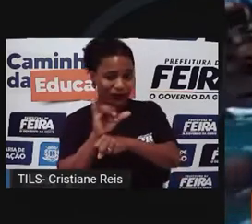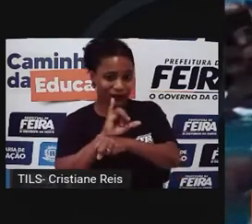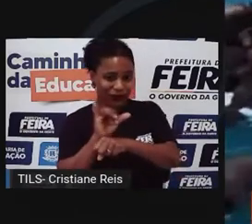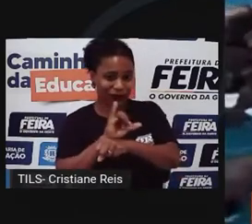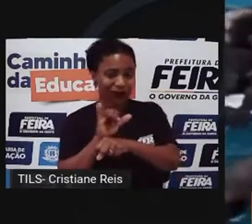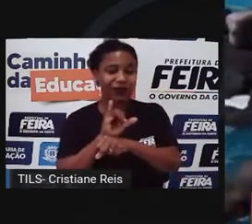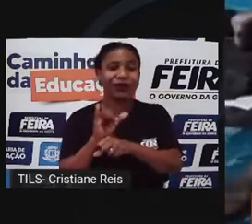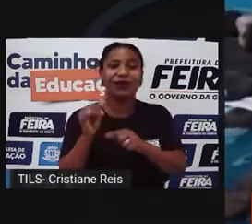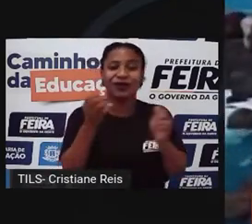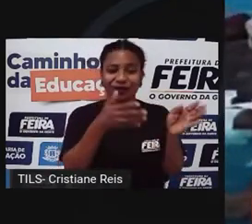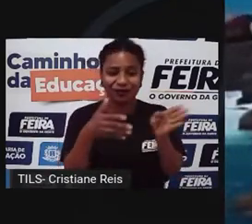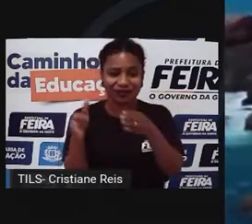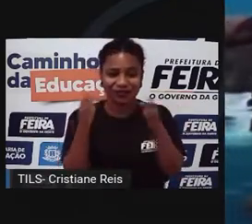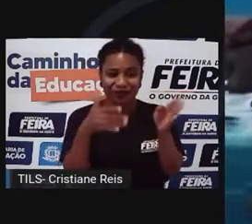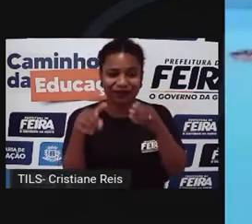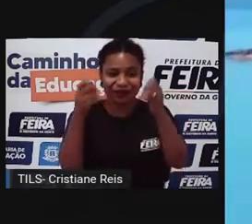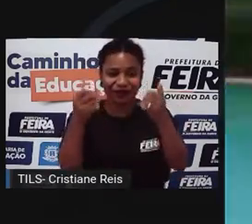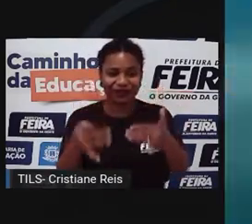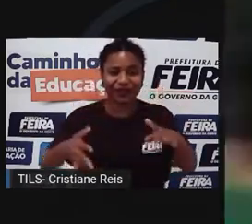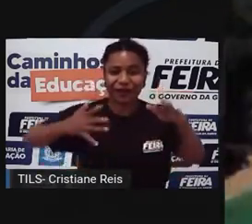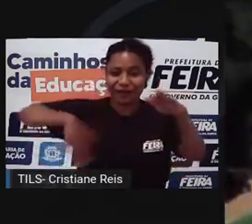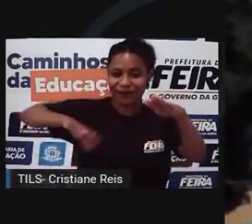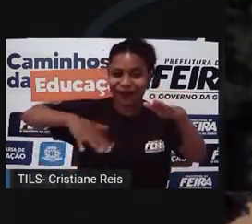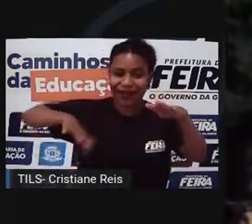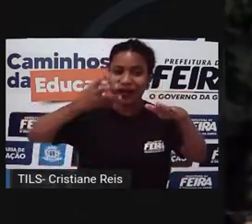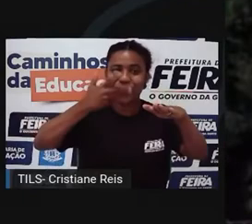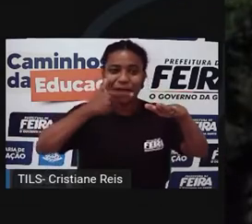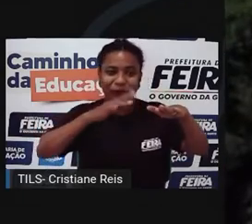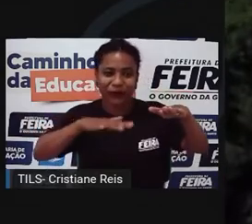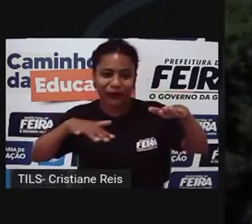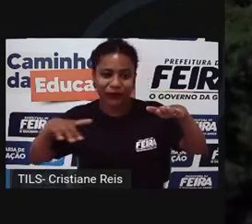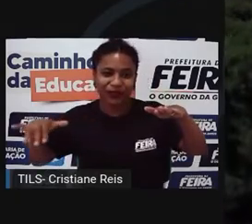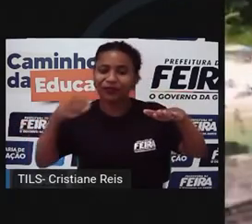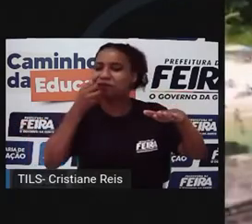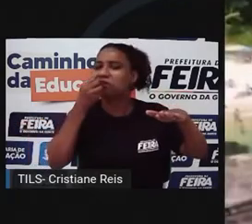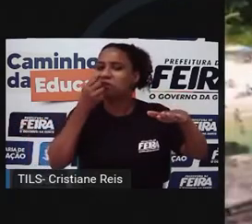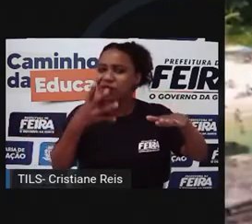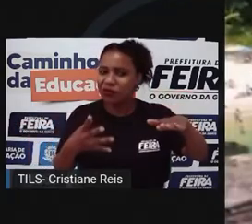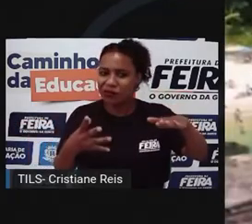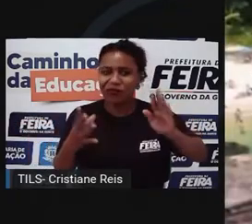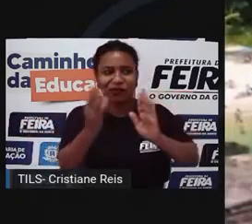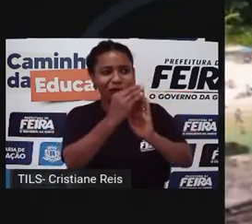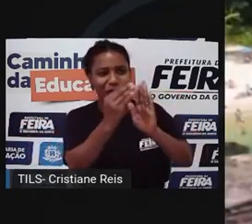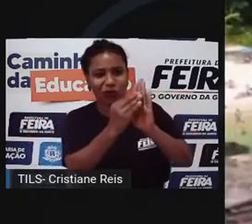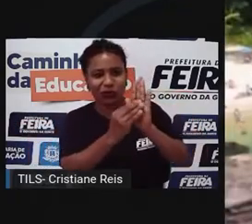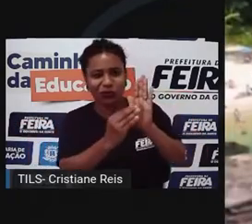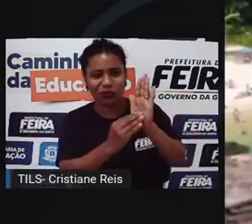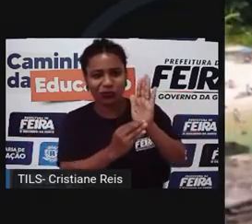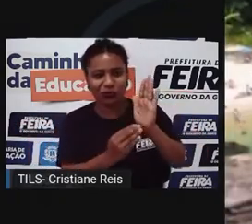suas principais praias, praias para criança, enfim. Dá uma olhadinha aí que tem muito conteúdo de Ubatuba aqui.